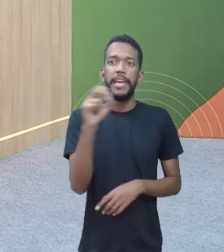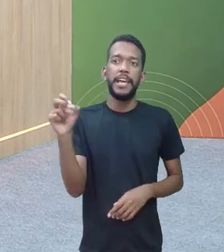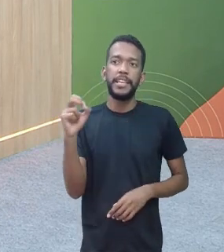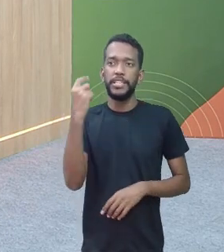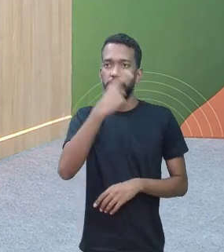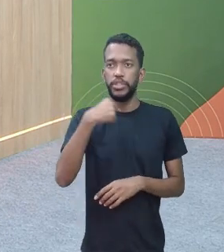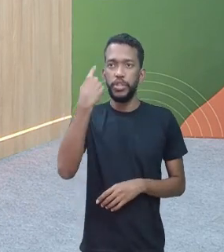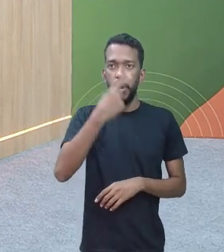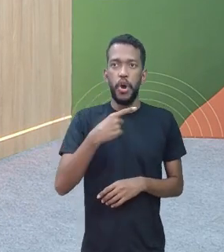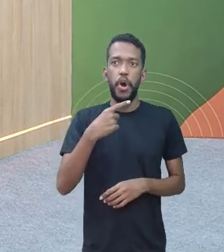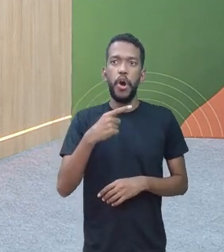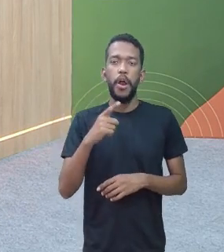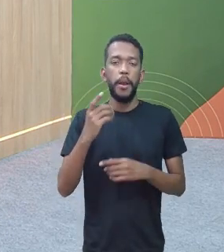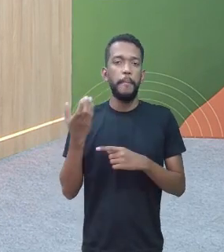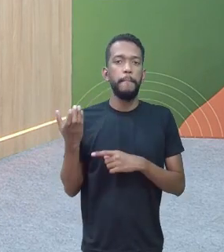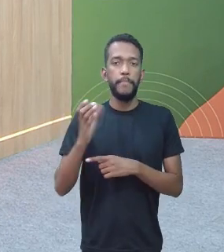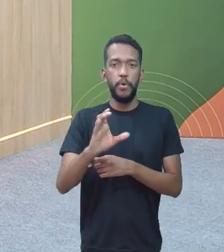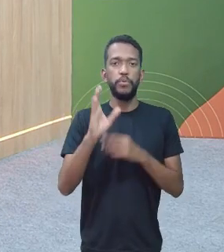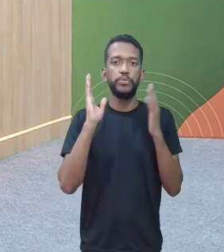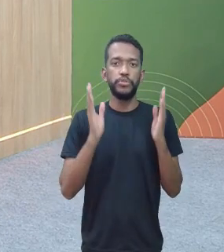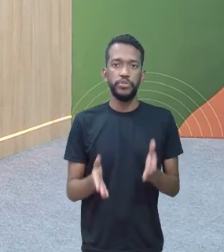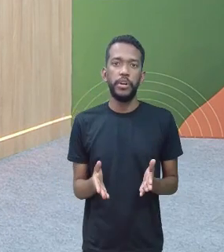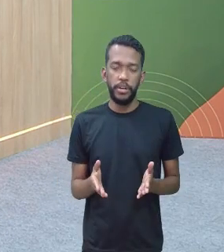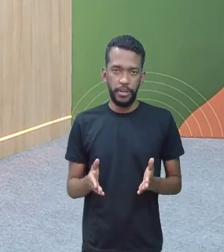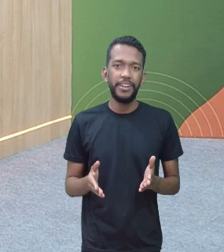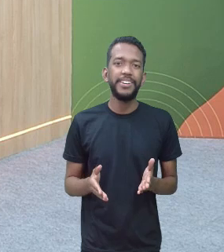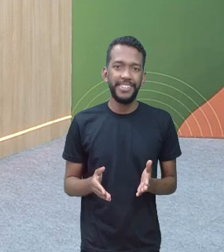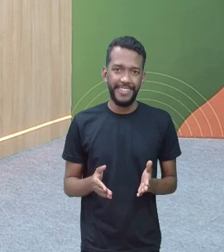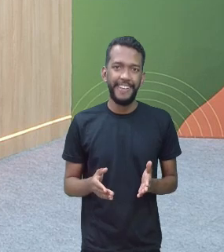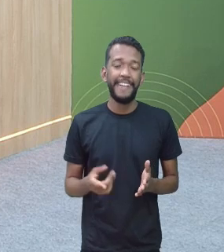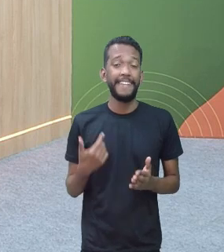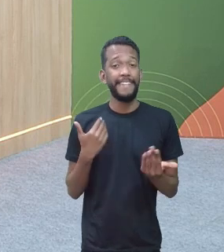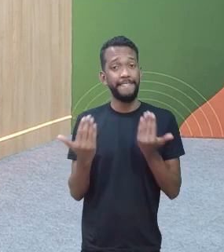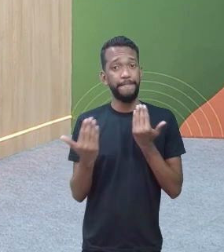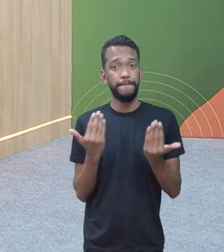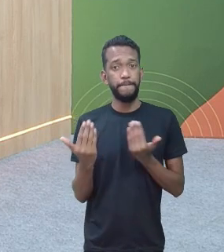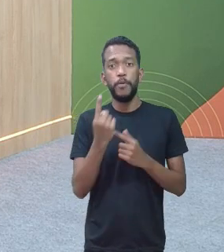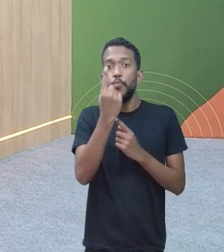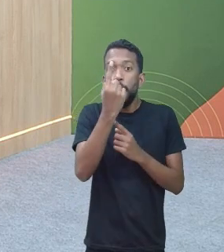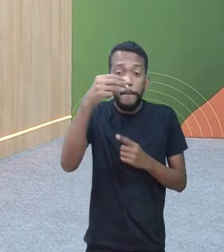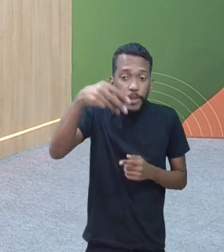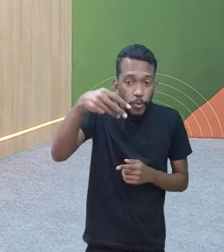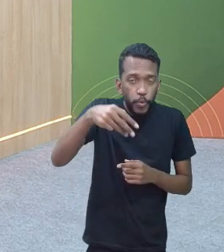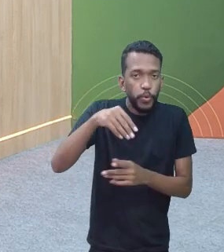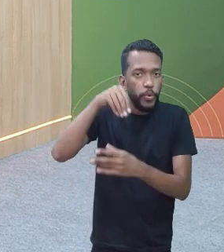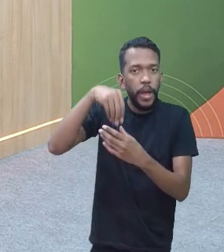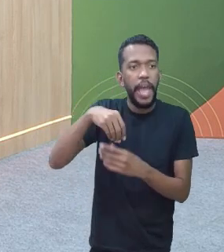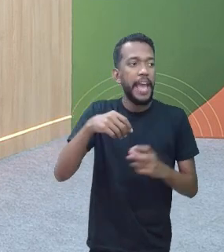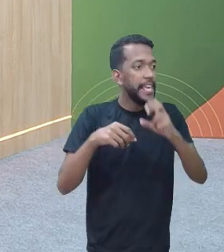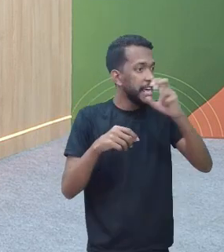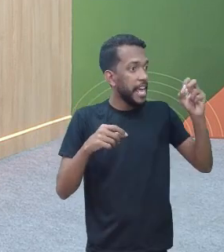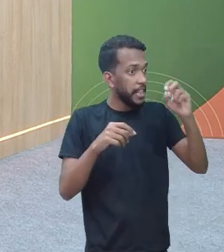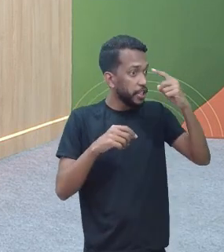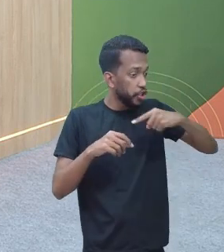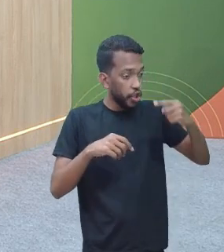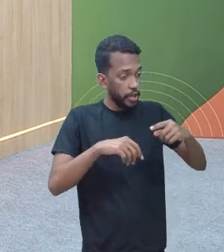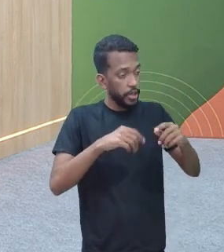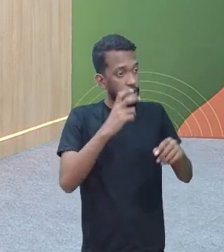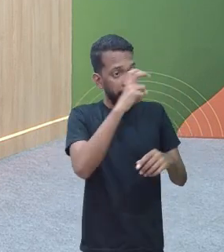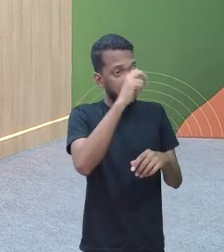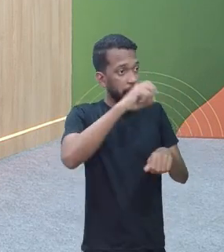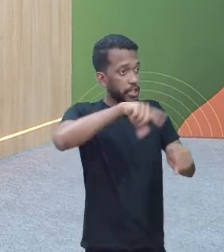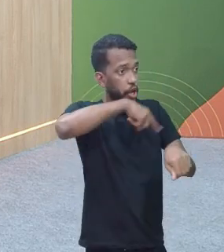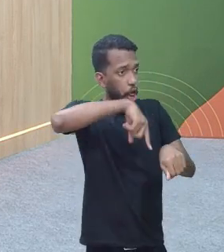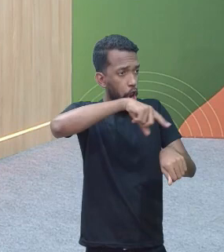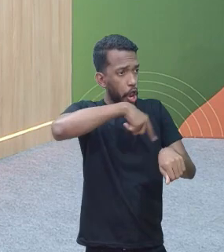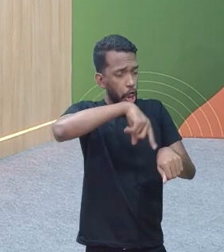500 horas de vídeos publicados. Gente, eu estou fazendo uma comparação de 1 minuto. Em 1 minuto, eu tenho